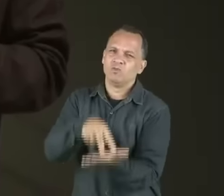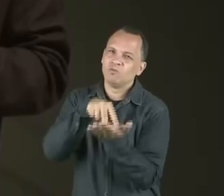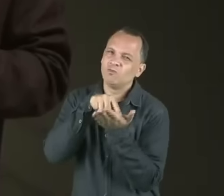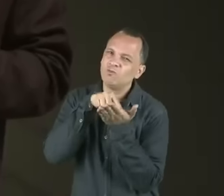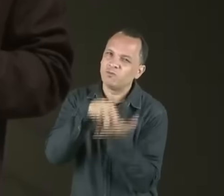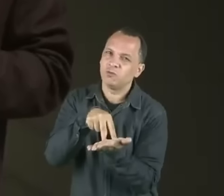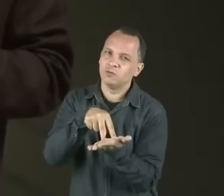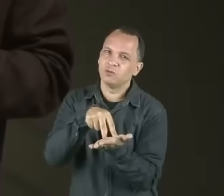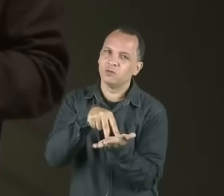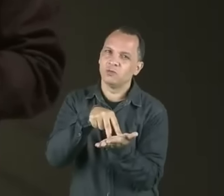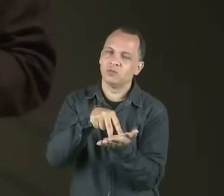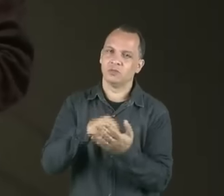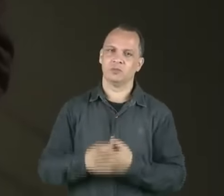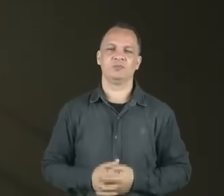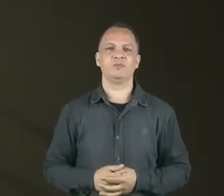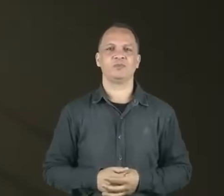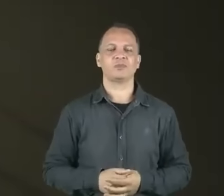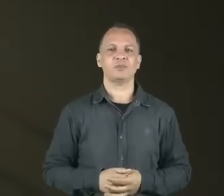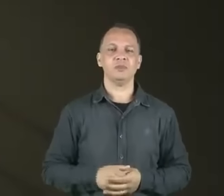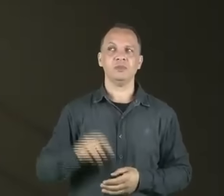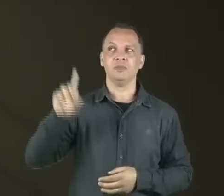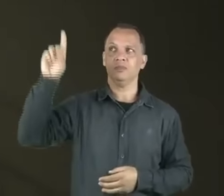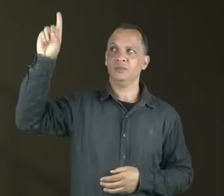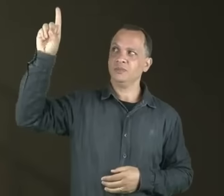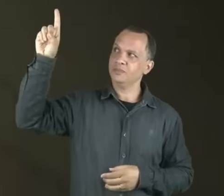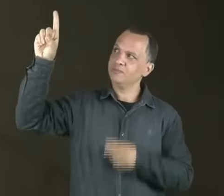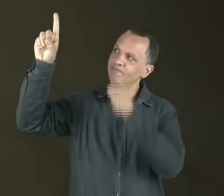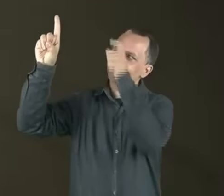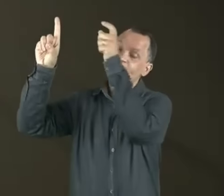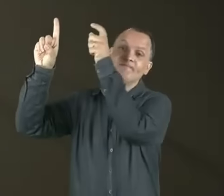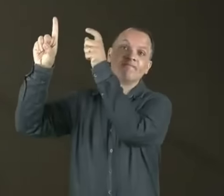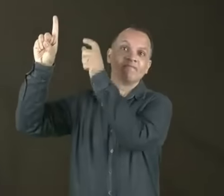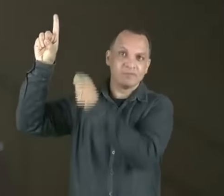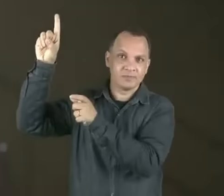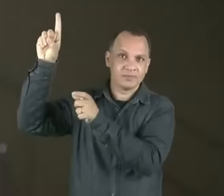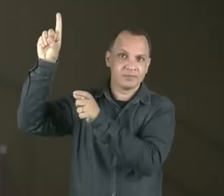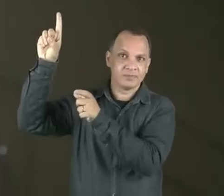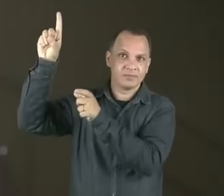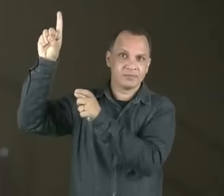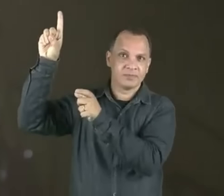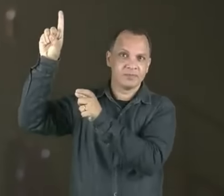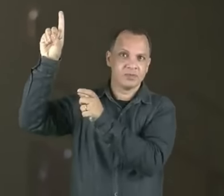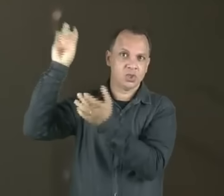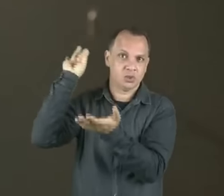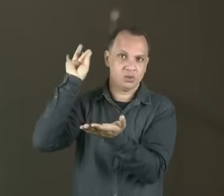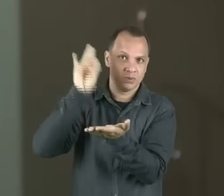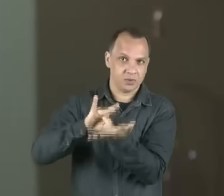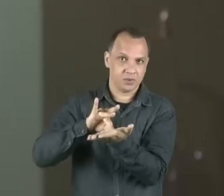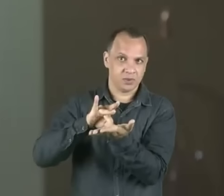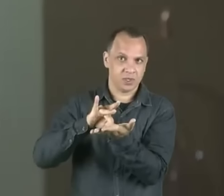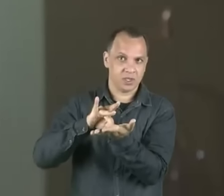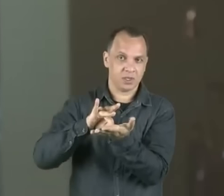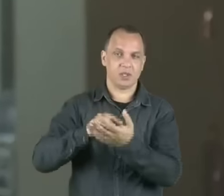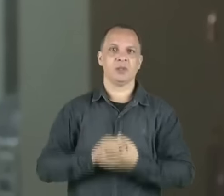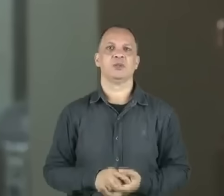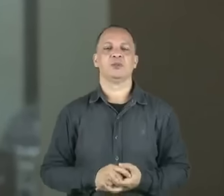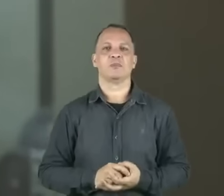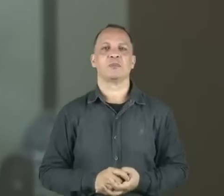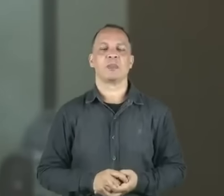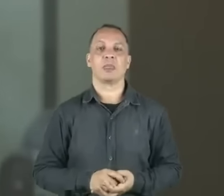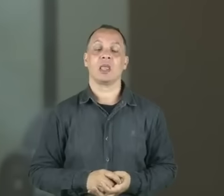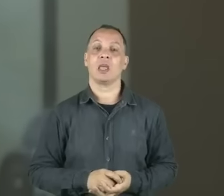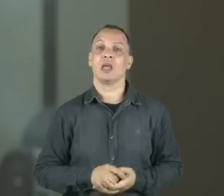existência ou da realidade de Deus e de Deus na sua vida você diz